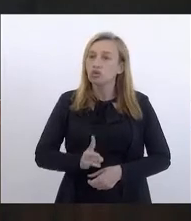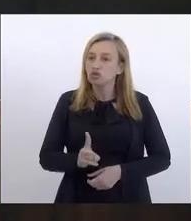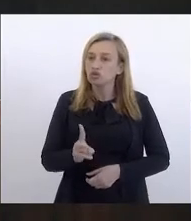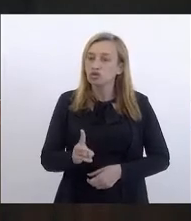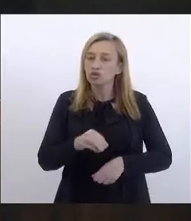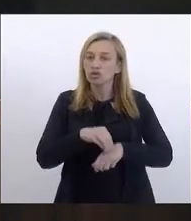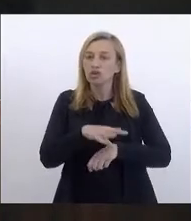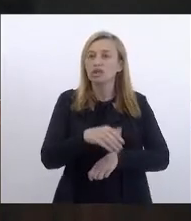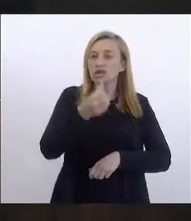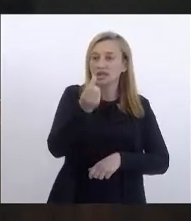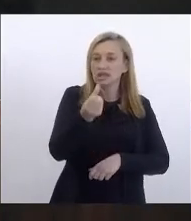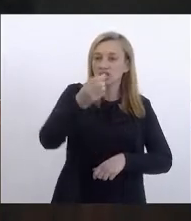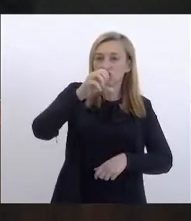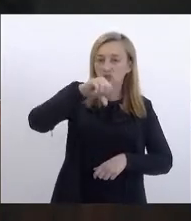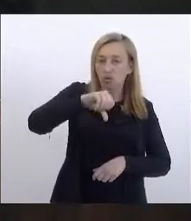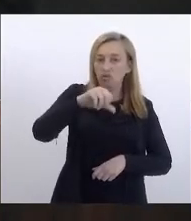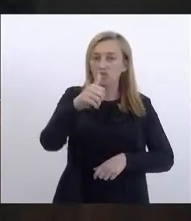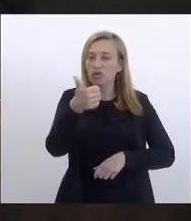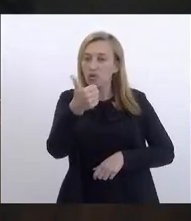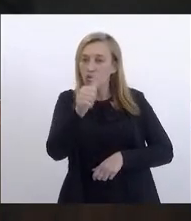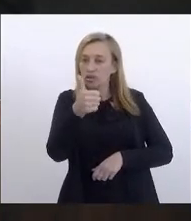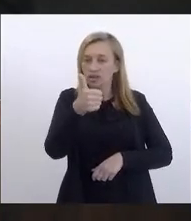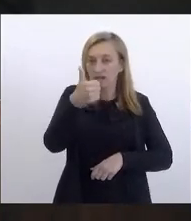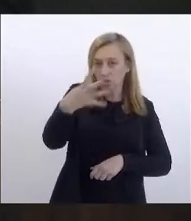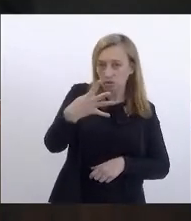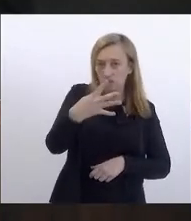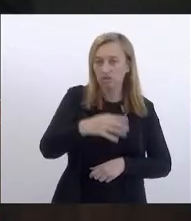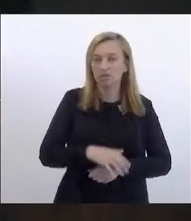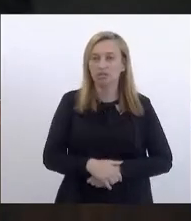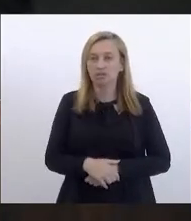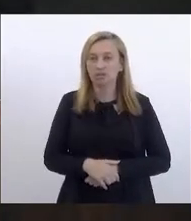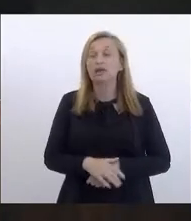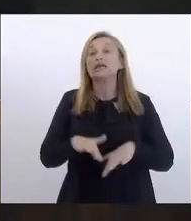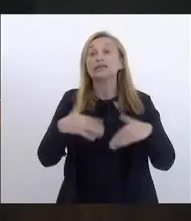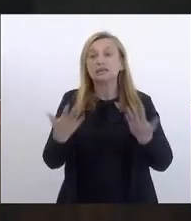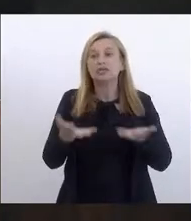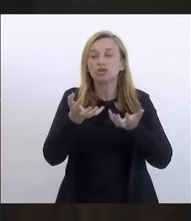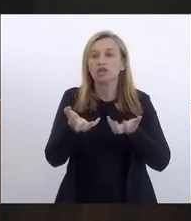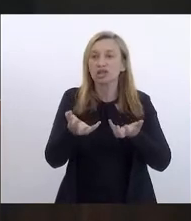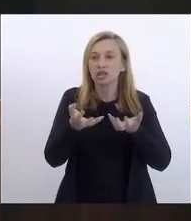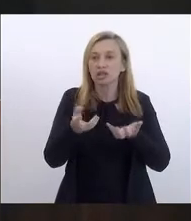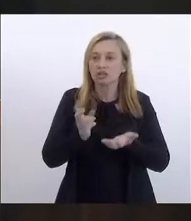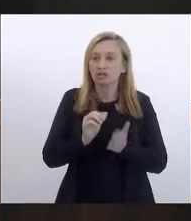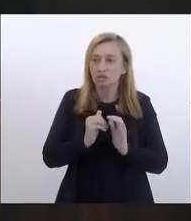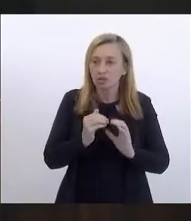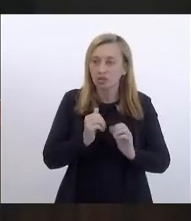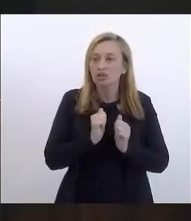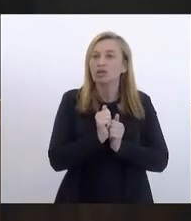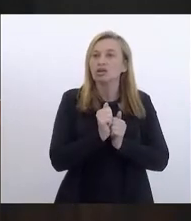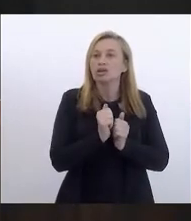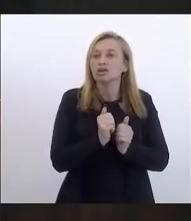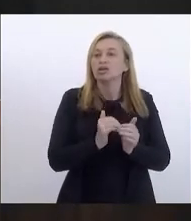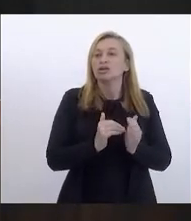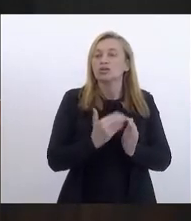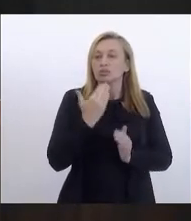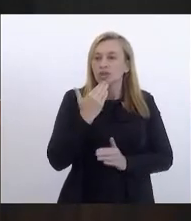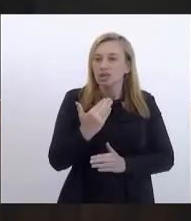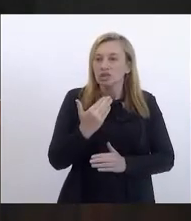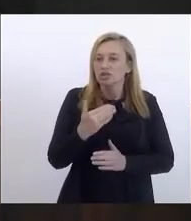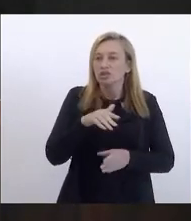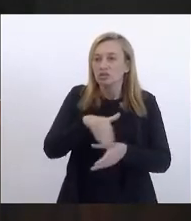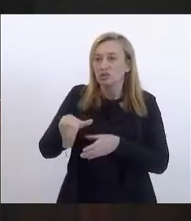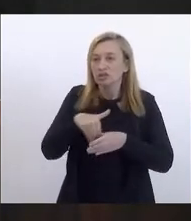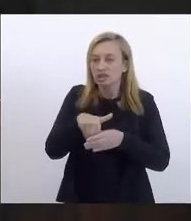destaques seis, nove, onze e catorze. então eu queria dar um encaminhamento e fazermos uma